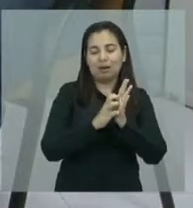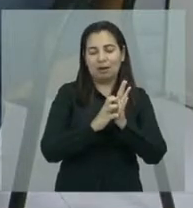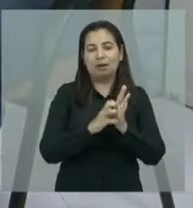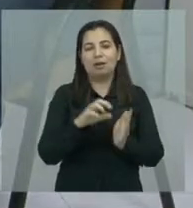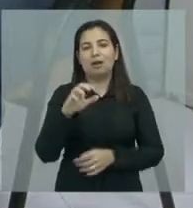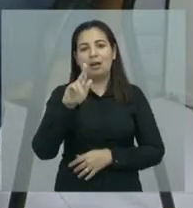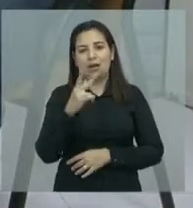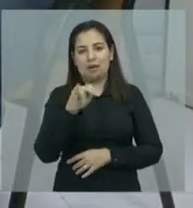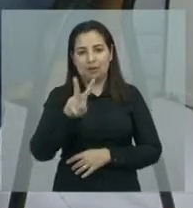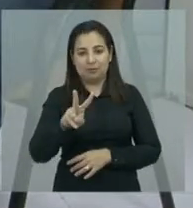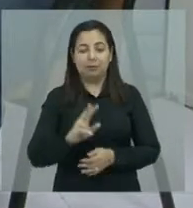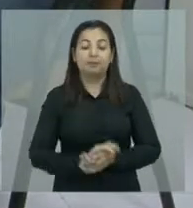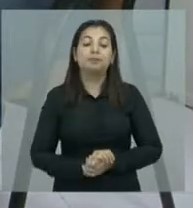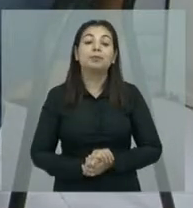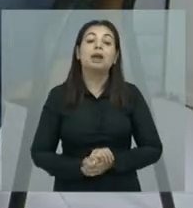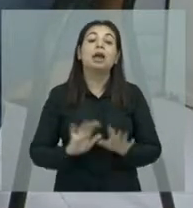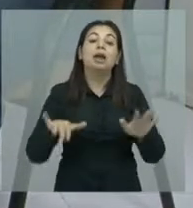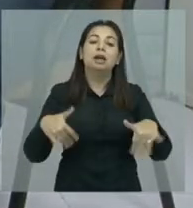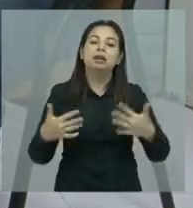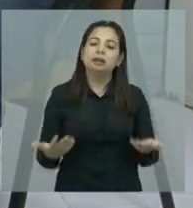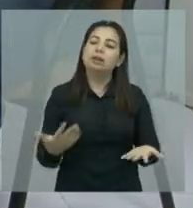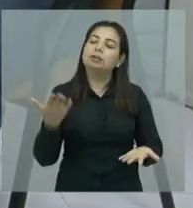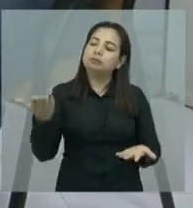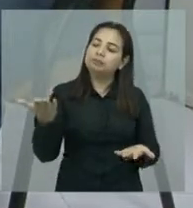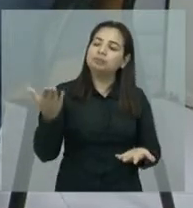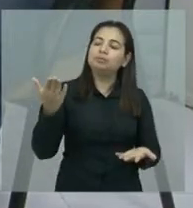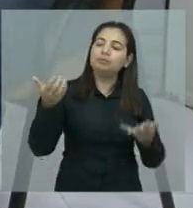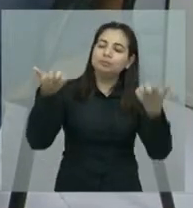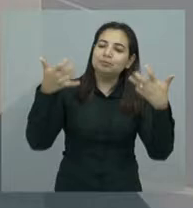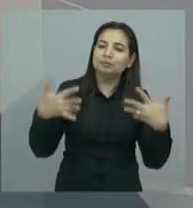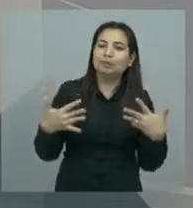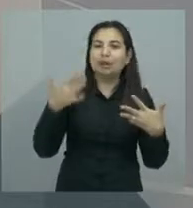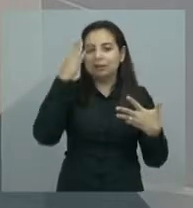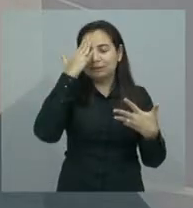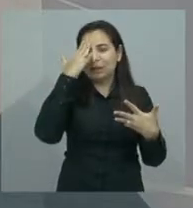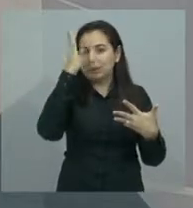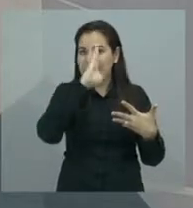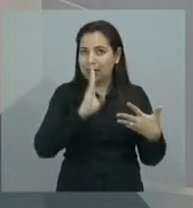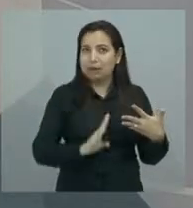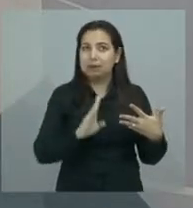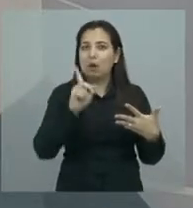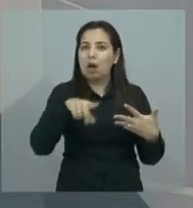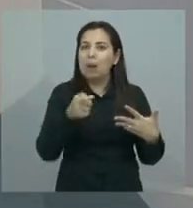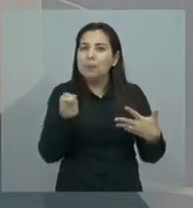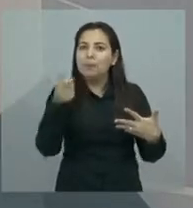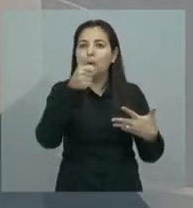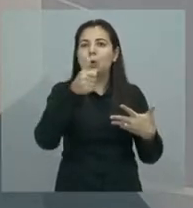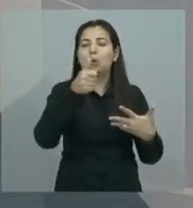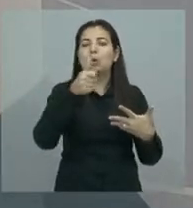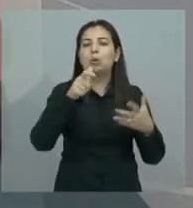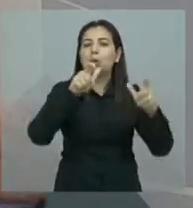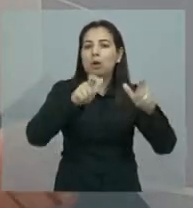a respeito assim da medicação que você falou, e todos sabem que o Brasil é um dos poucos países do mundo